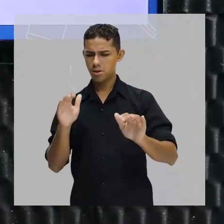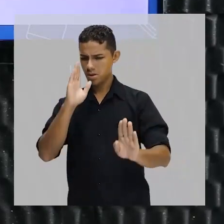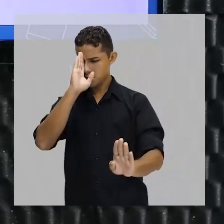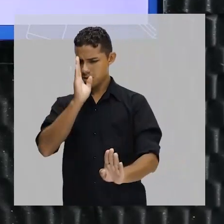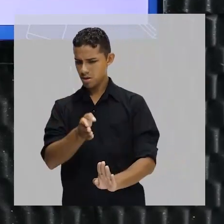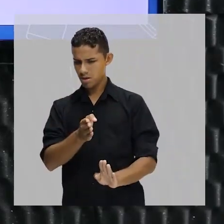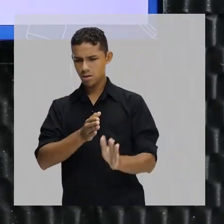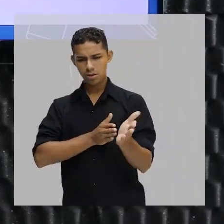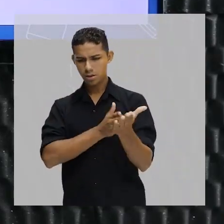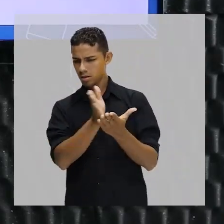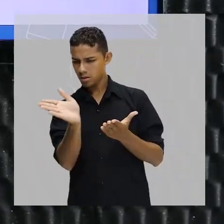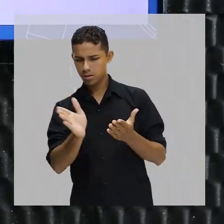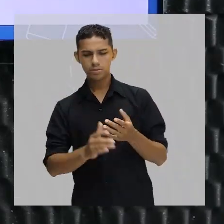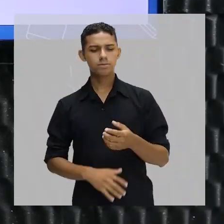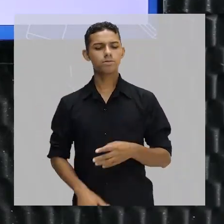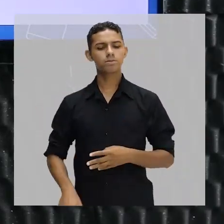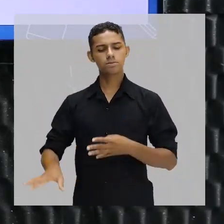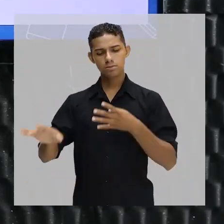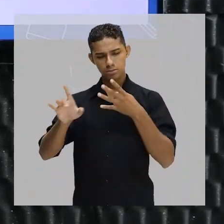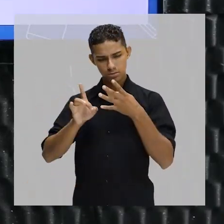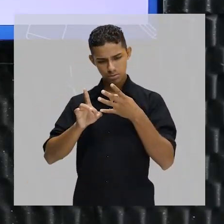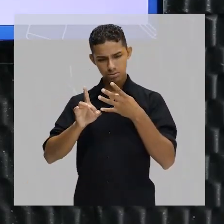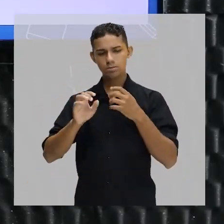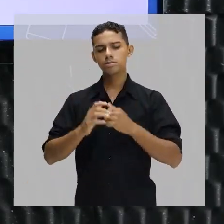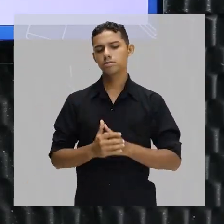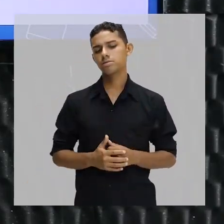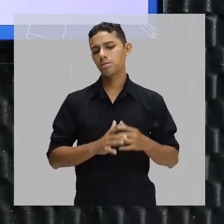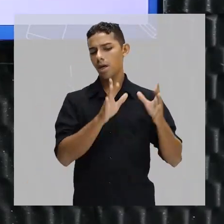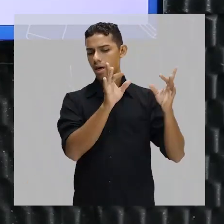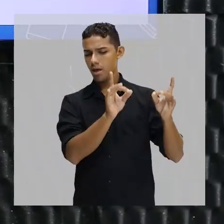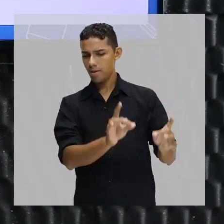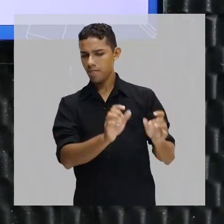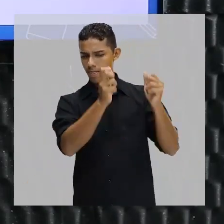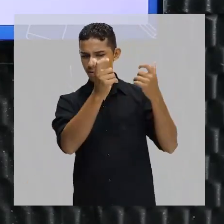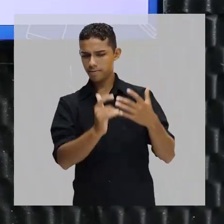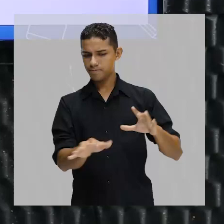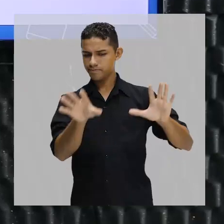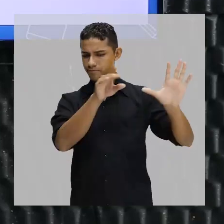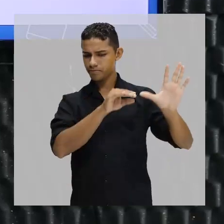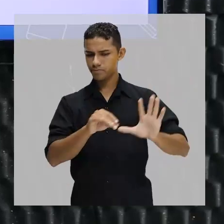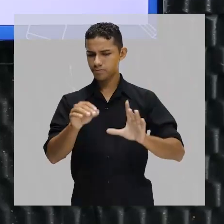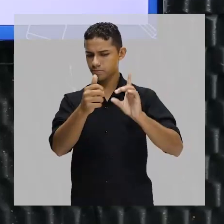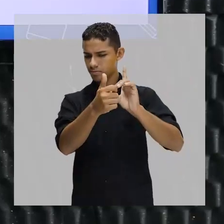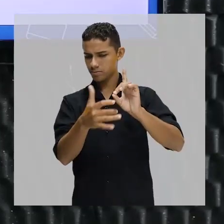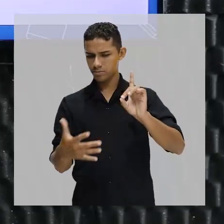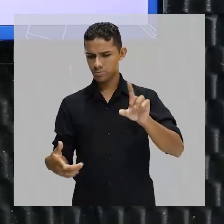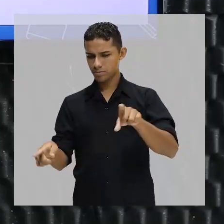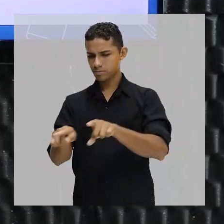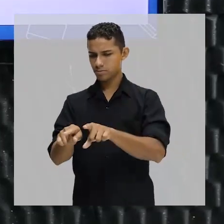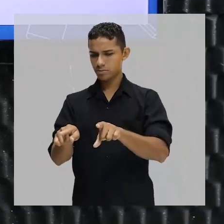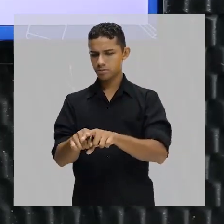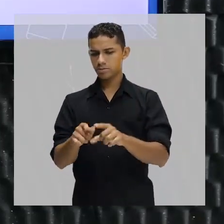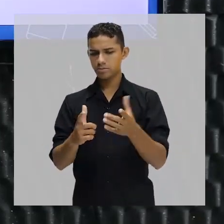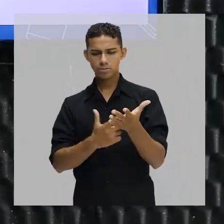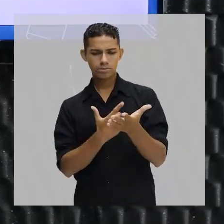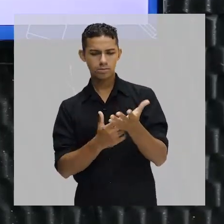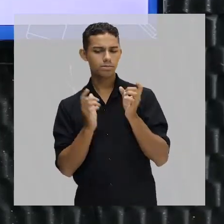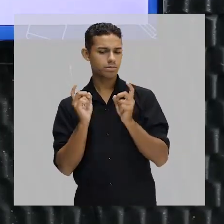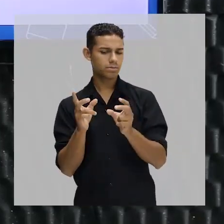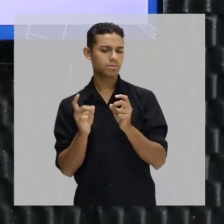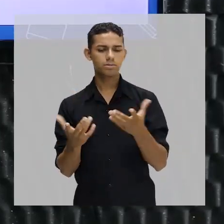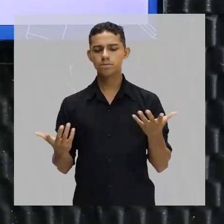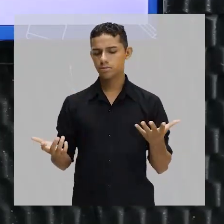indireto. Letra D, descritiva, formada com dados das editoriais da